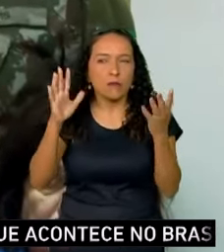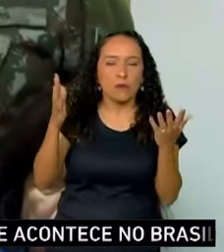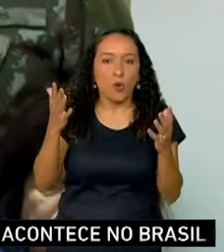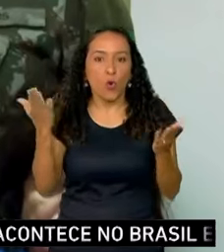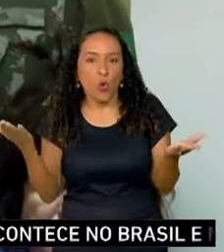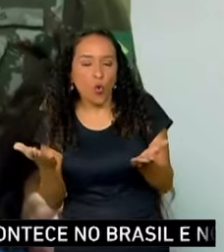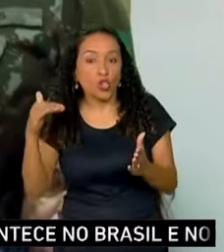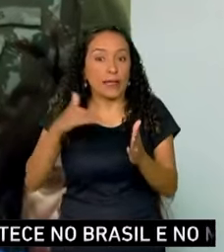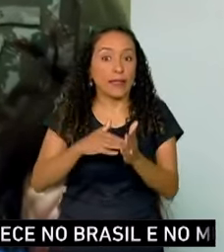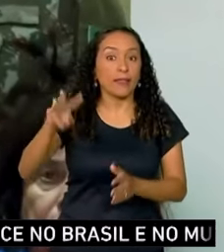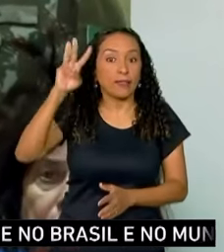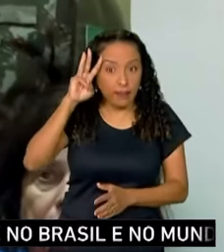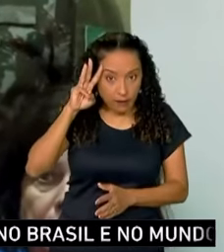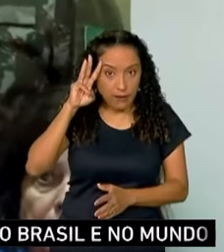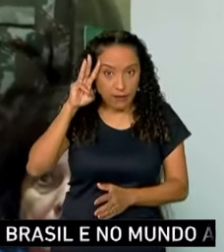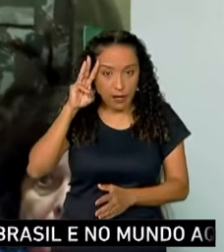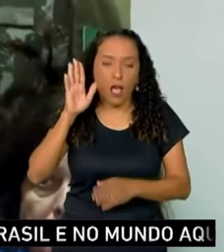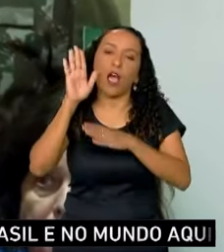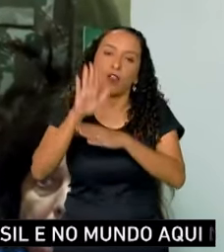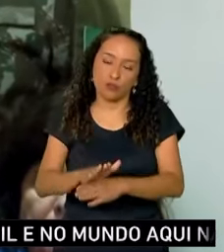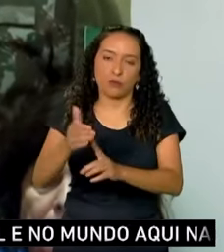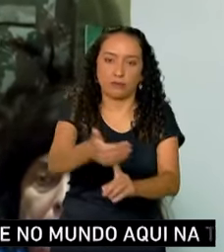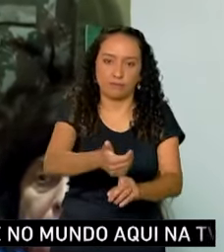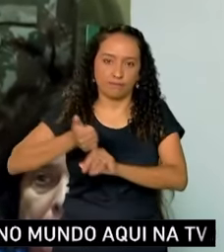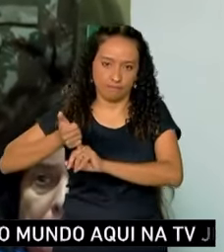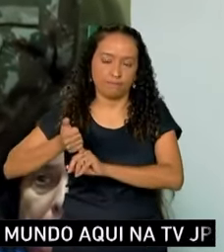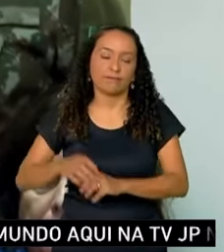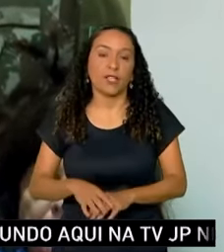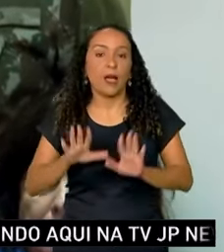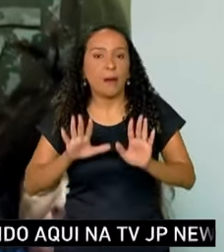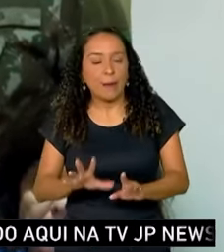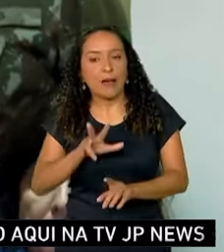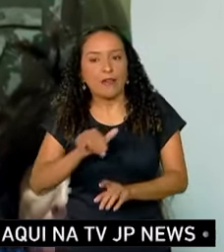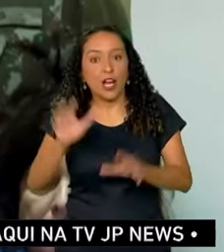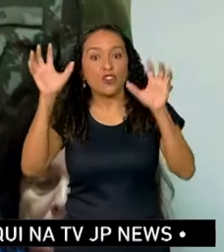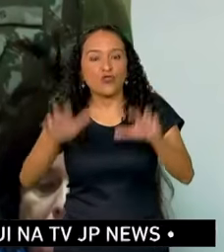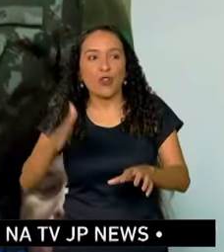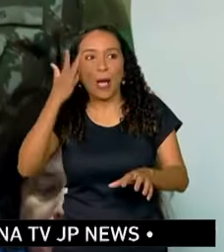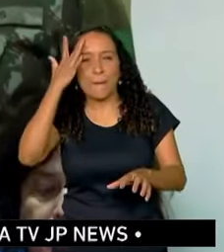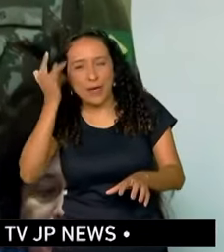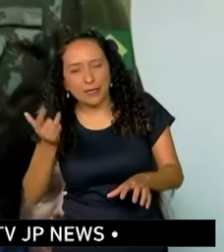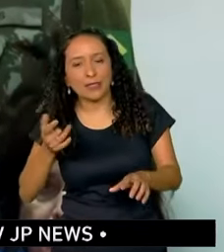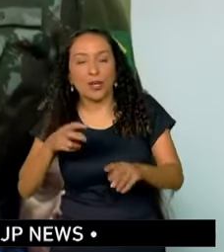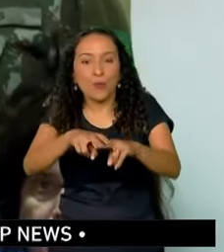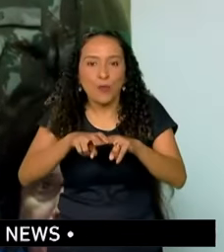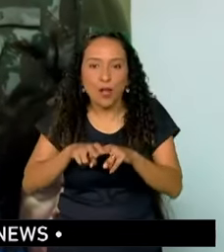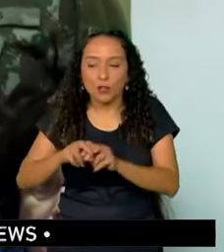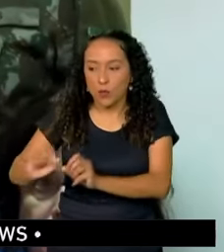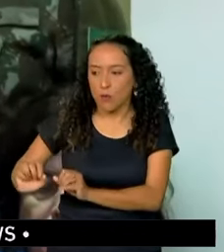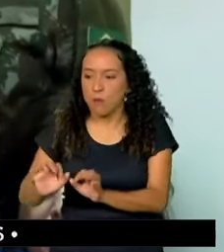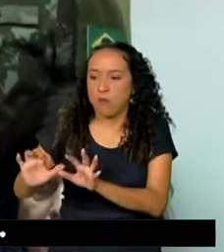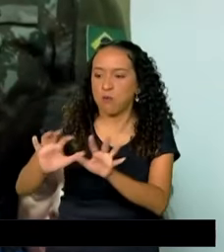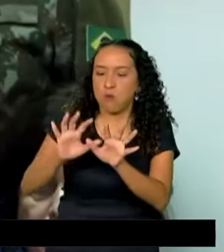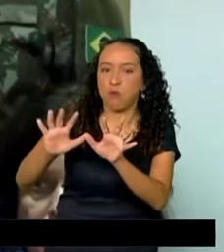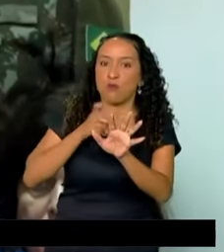hoje até terça-feira, o que ajuda nos resgates. Mas vai chover amanhã por conta de uma frente fria que se